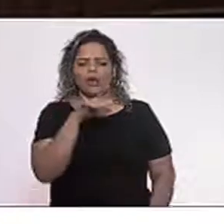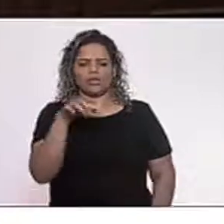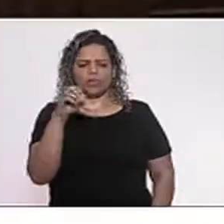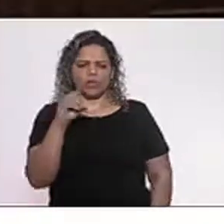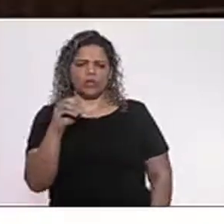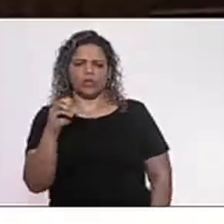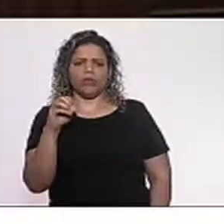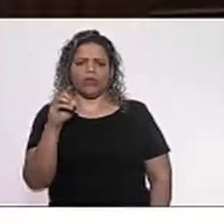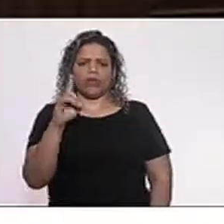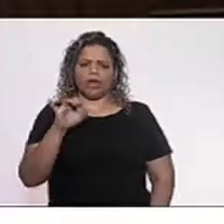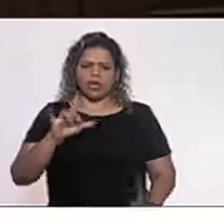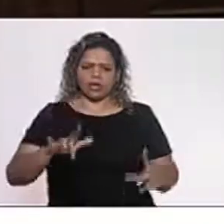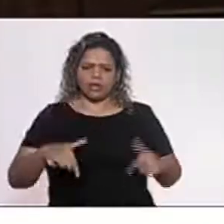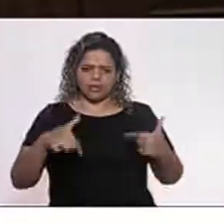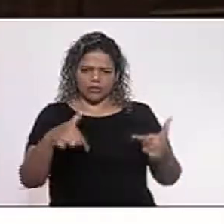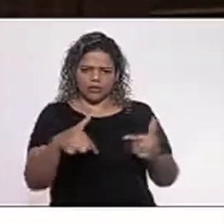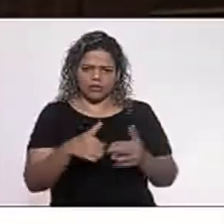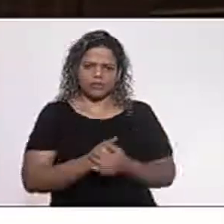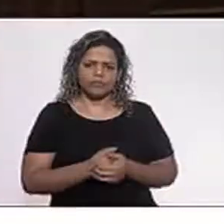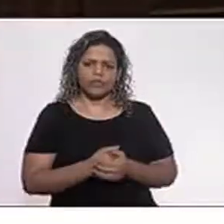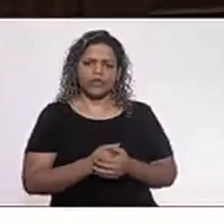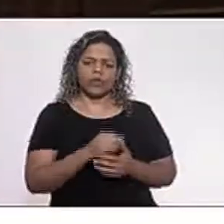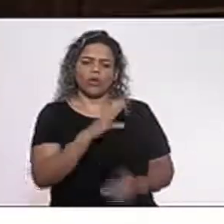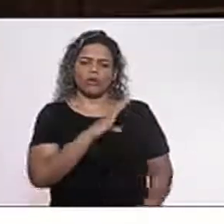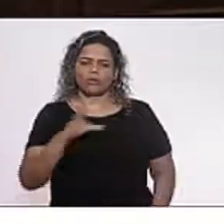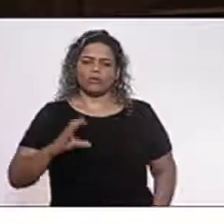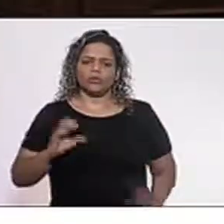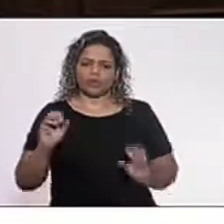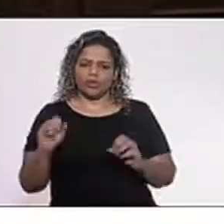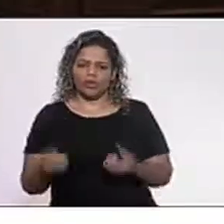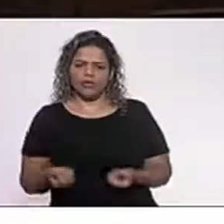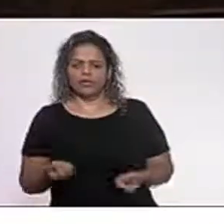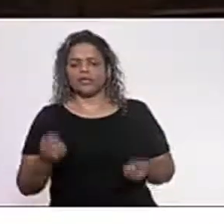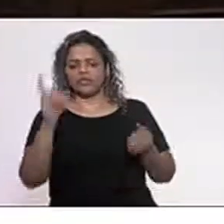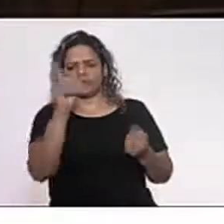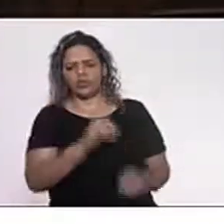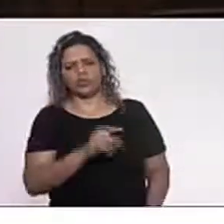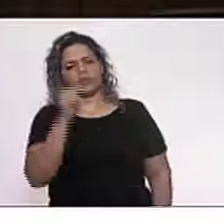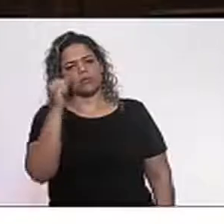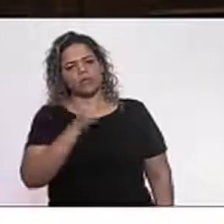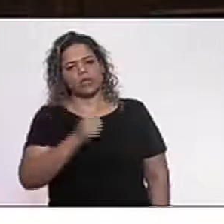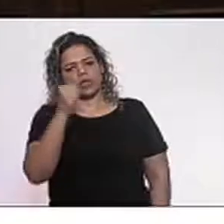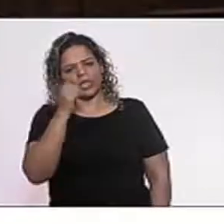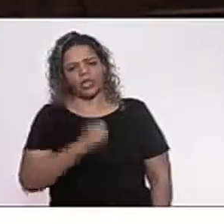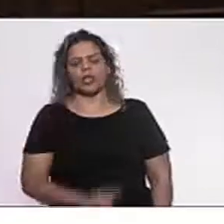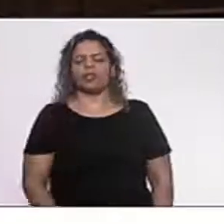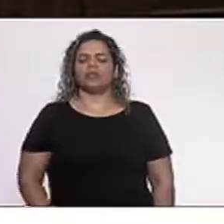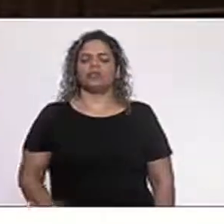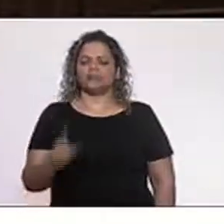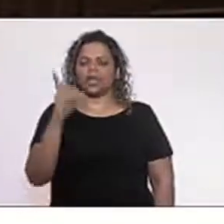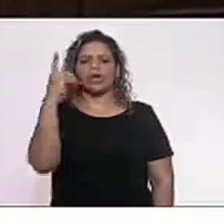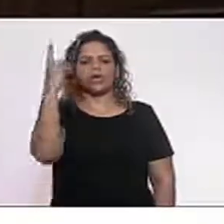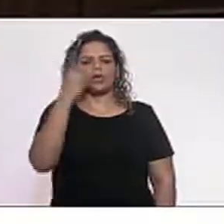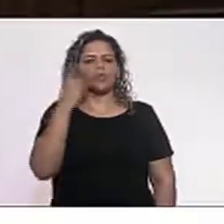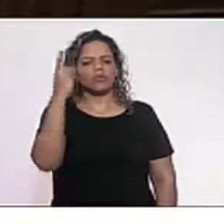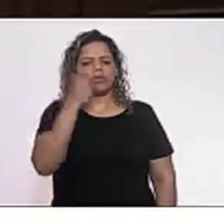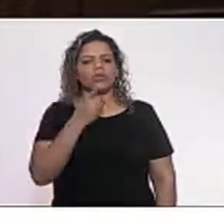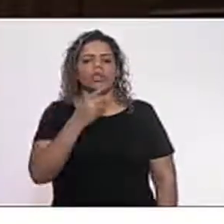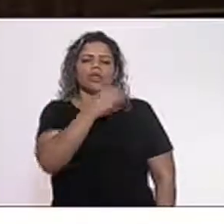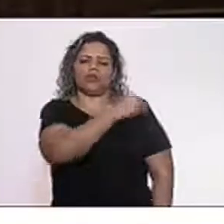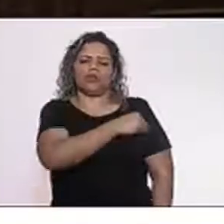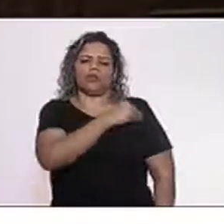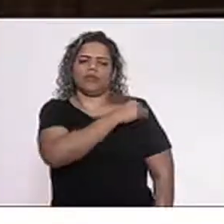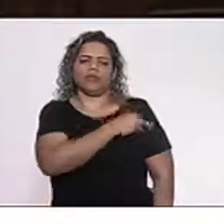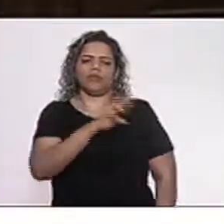moção de iniciativa da Comissão de Defesa dos Direitos das Mulheres, aqui relatada pela deputada enfermeira Rejane